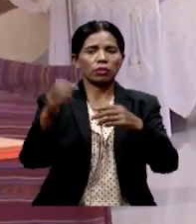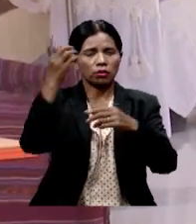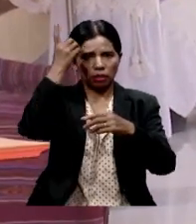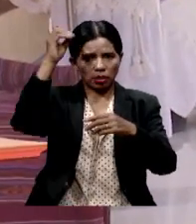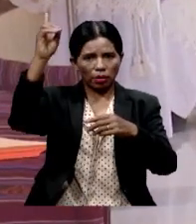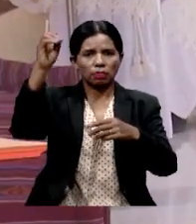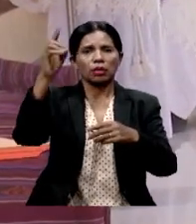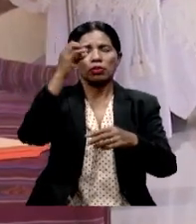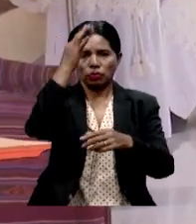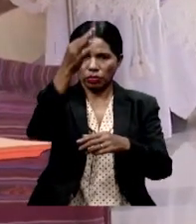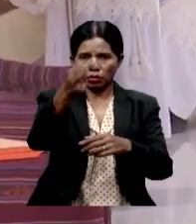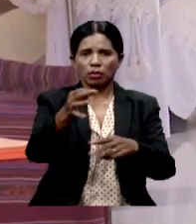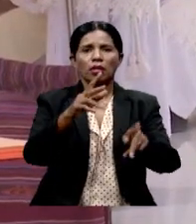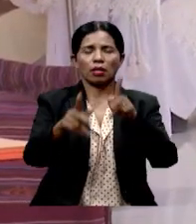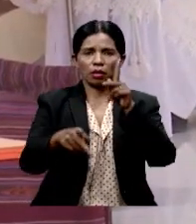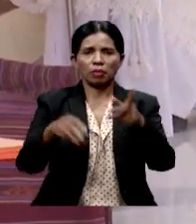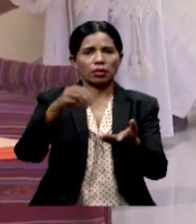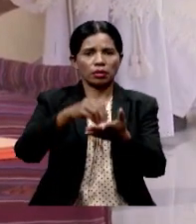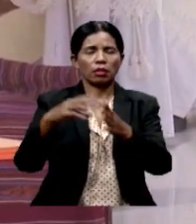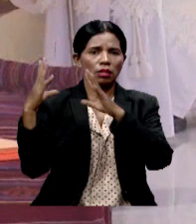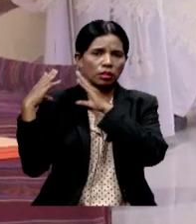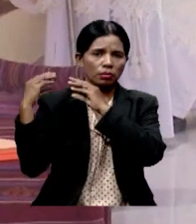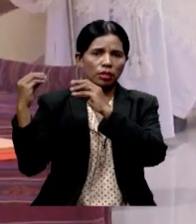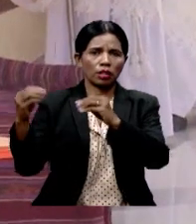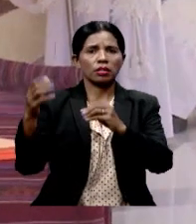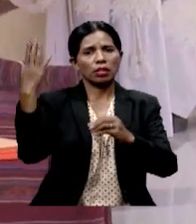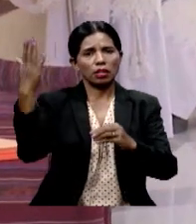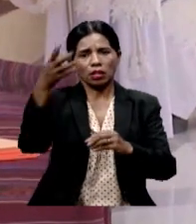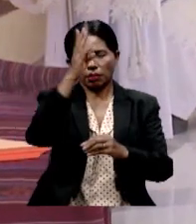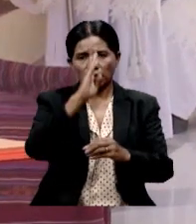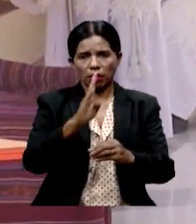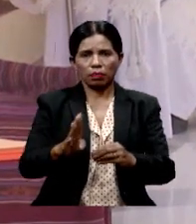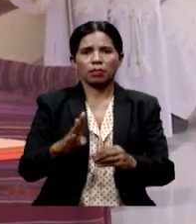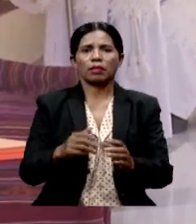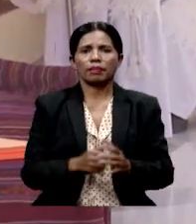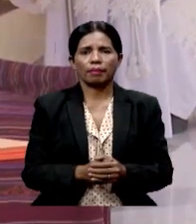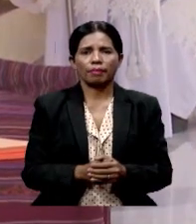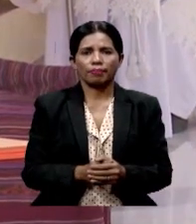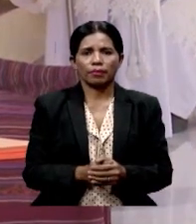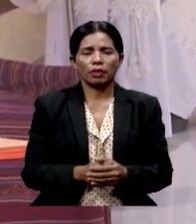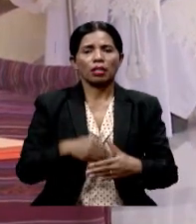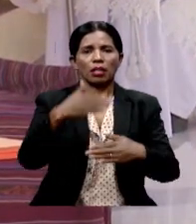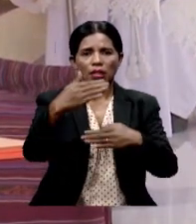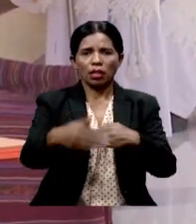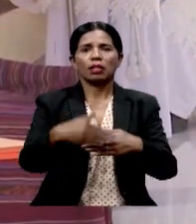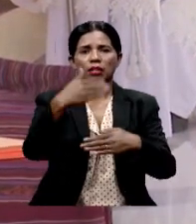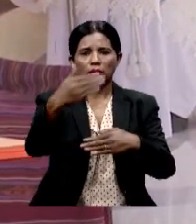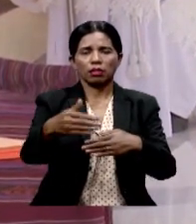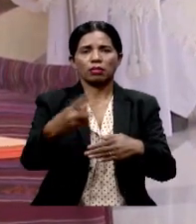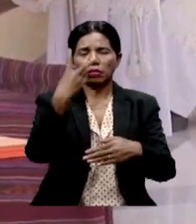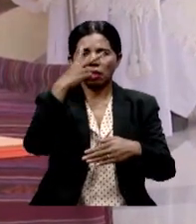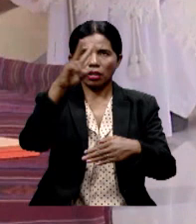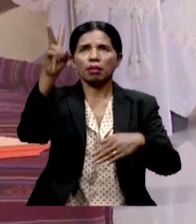futuro emanebe tau esperança e amarauma samarai metin hakat na fatin hodihateke sabala